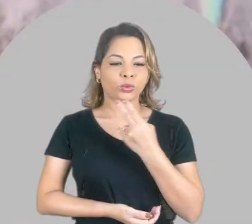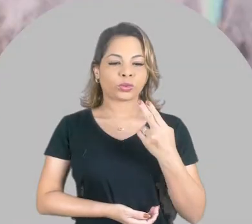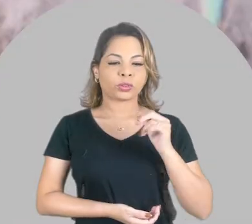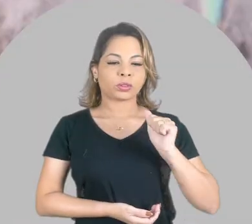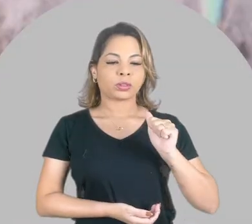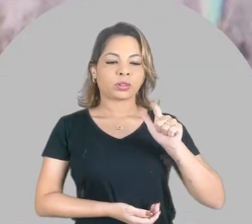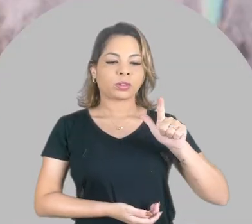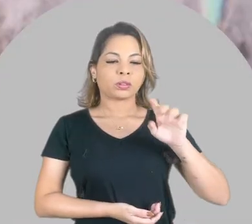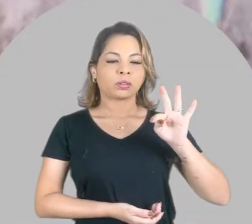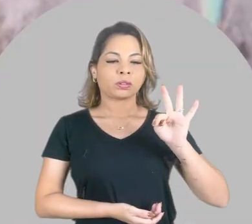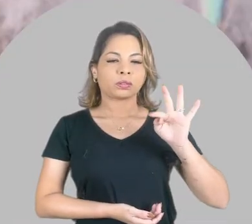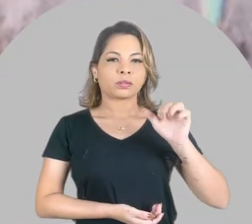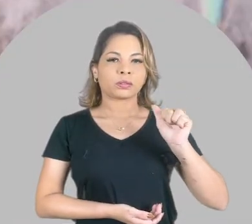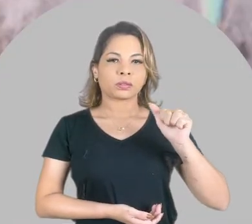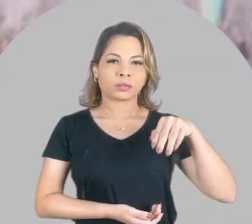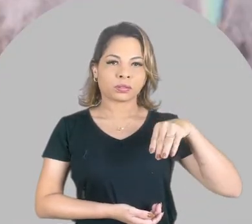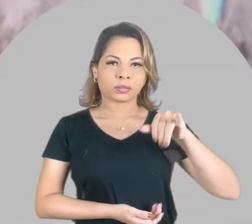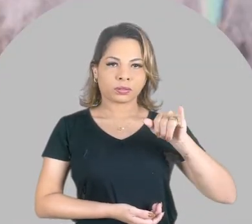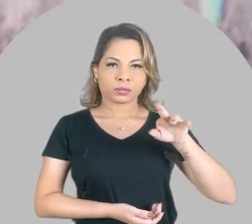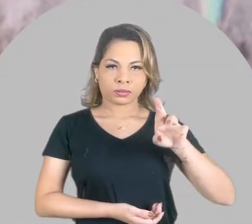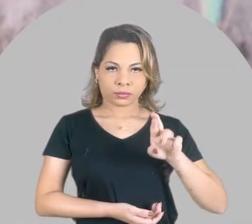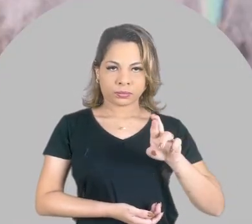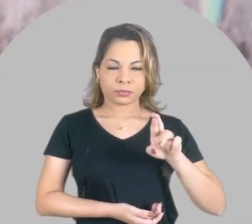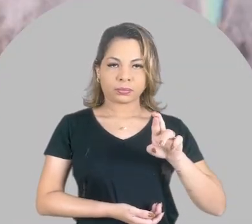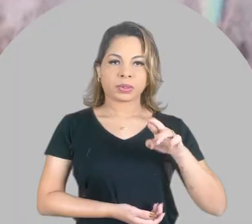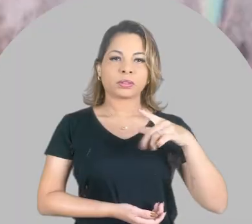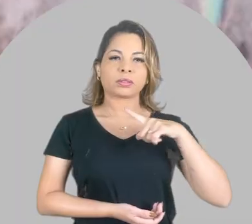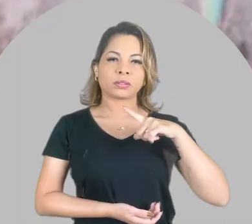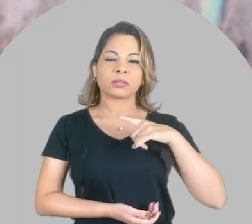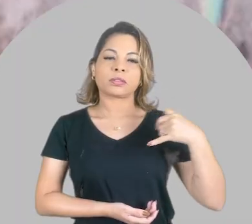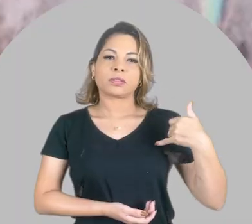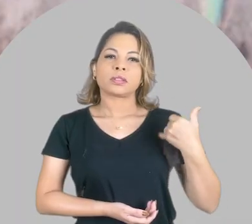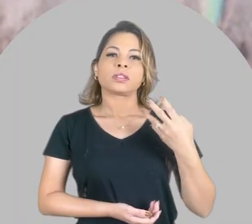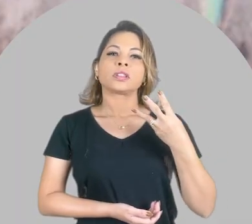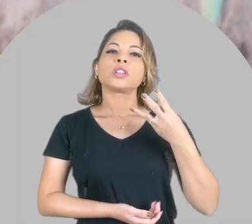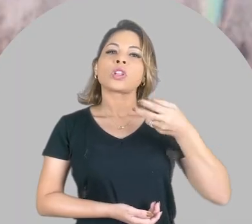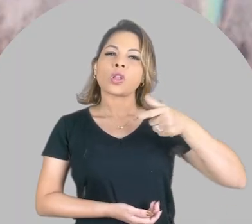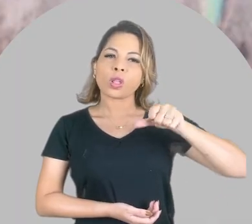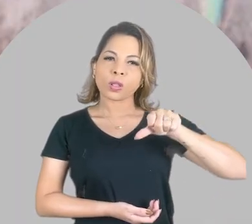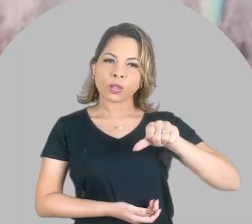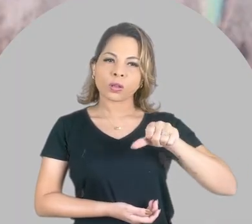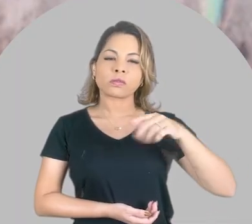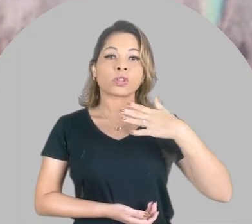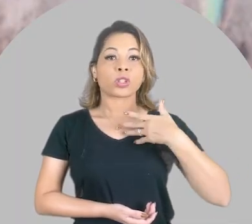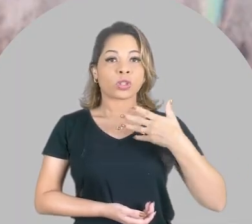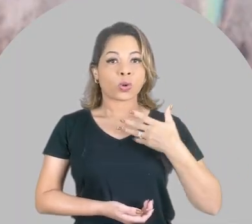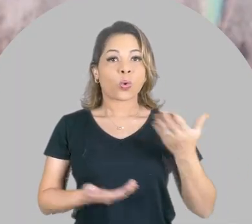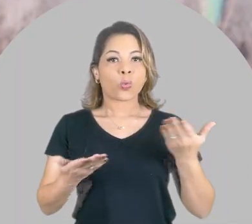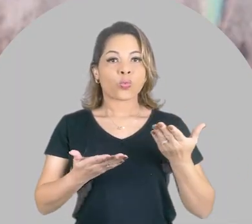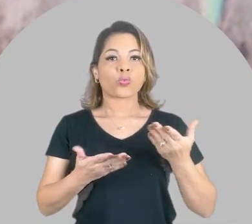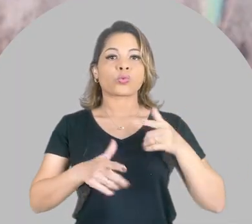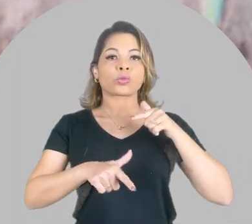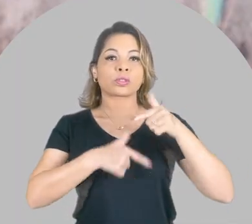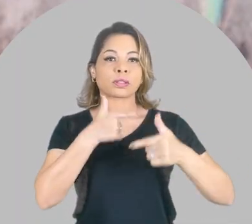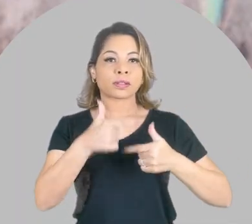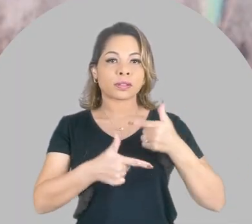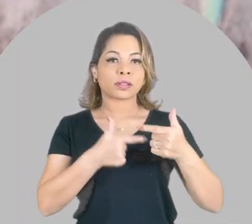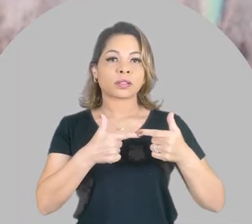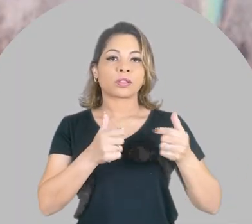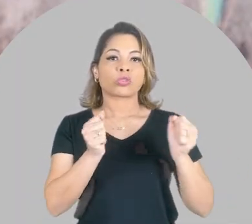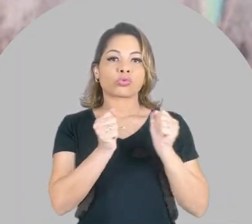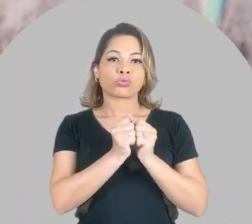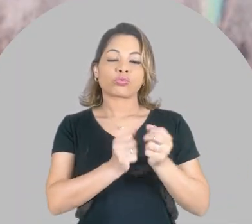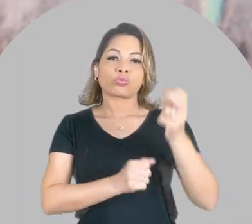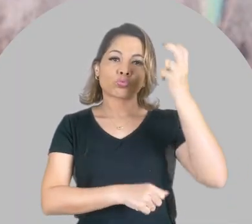Altani Moraes, do Nascimento. Eu tenho 39 anos e eu atuo hoje no setor cultural, no